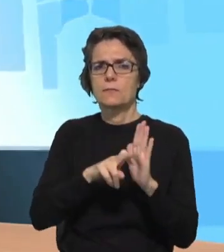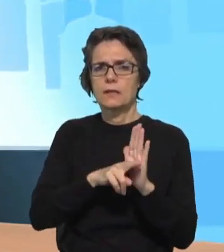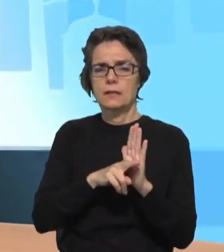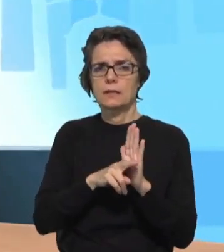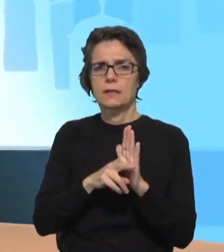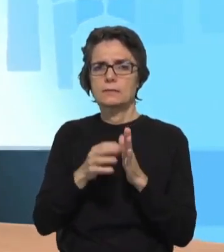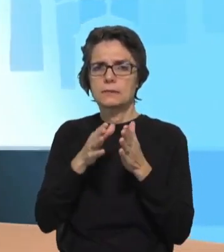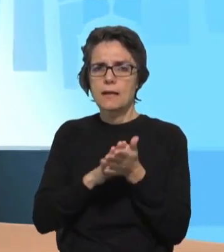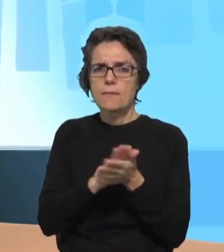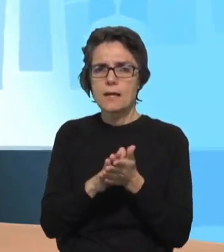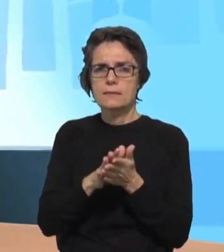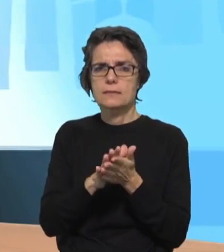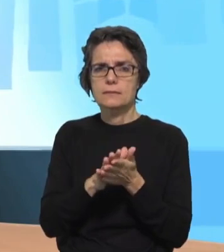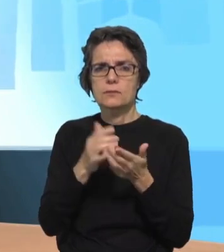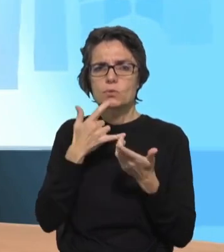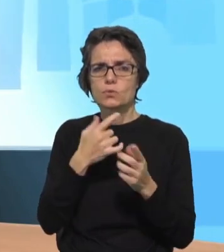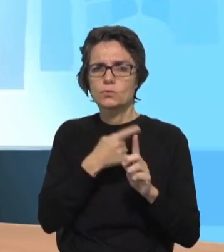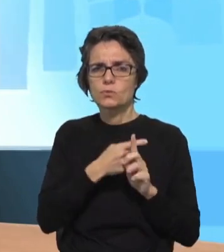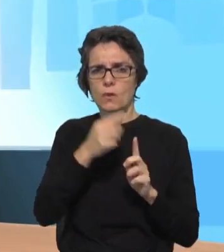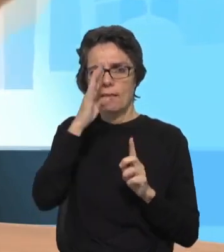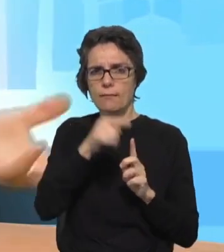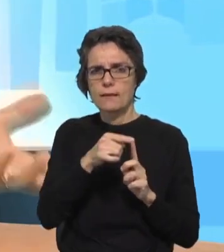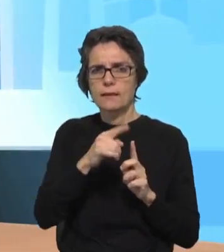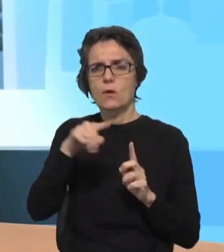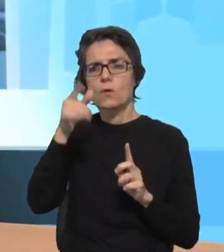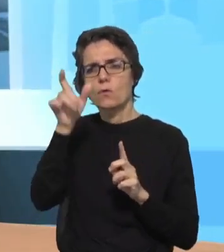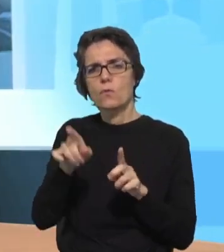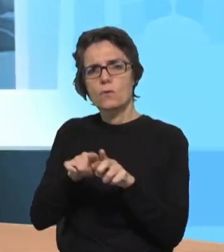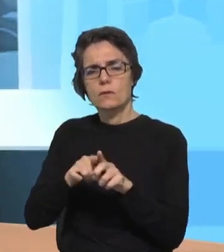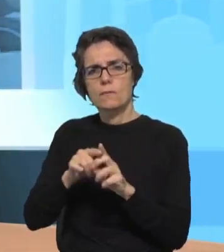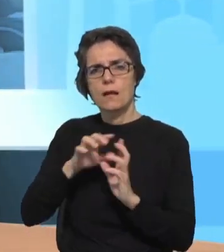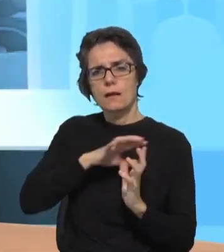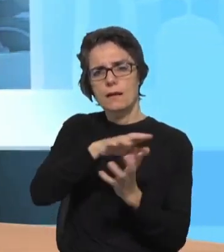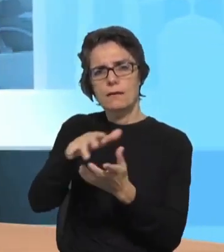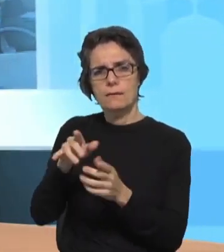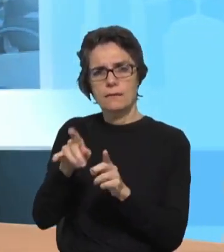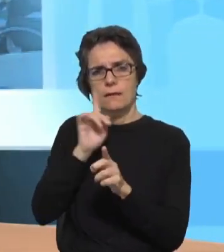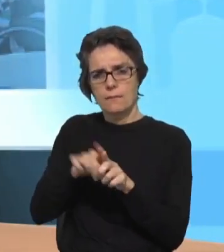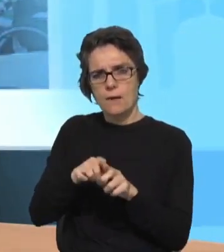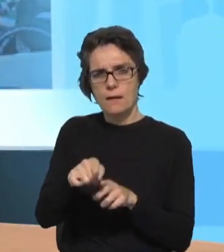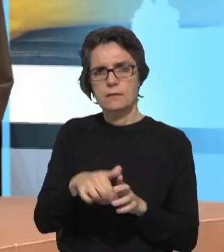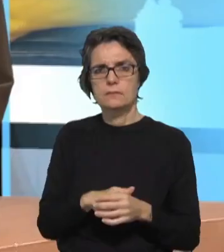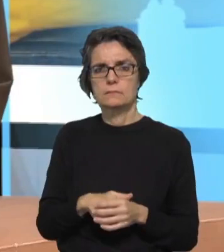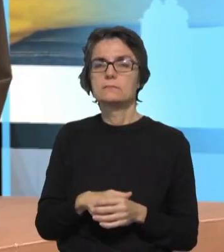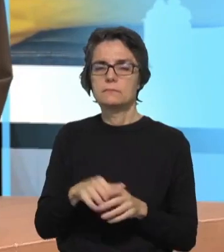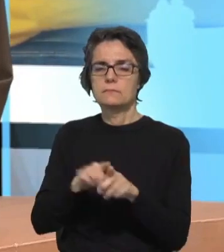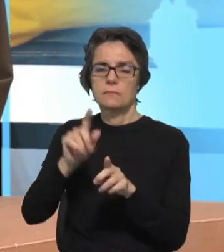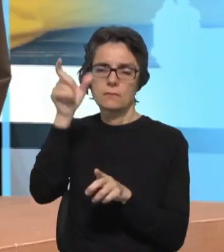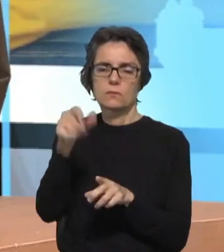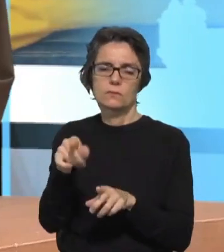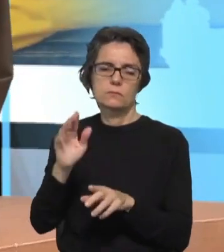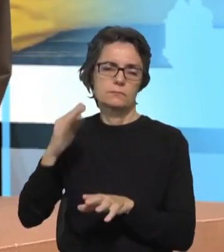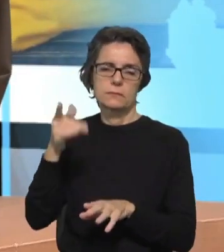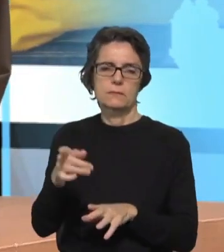franciscanismo em considerar o outro um irmão, a terra uma irmã. Sim, o outro irmão acima de tudo. Eu